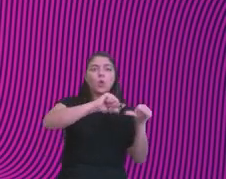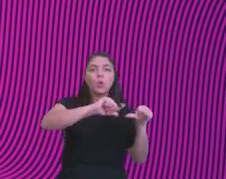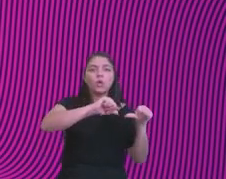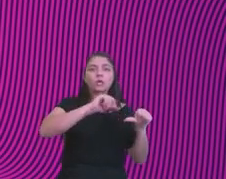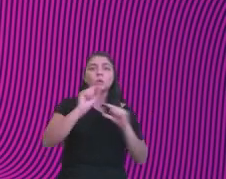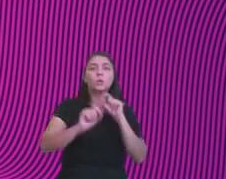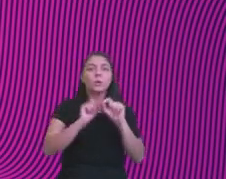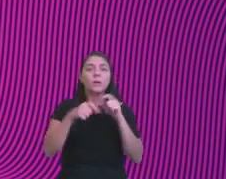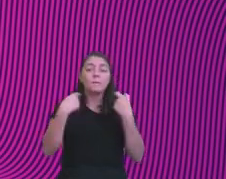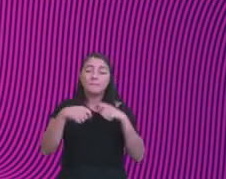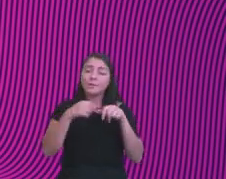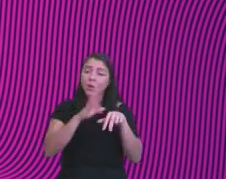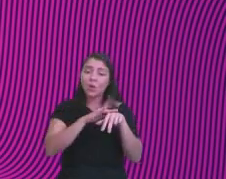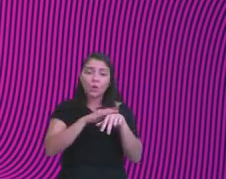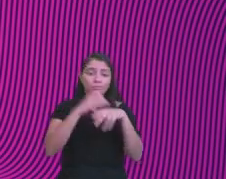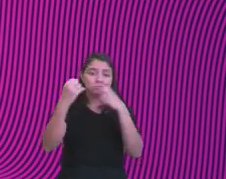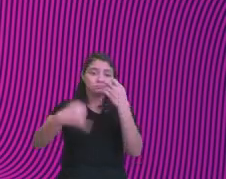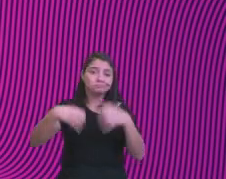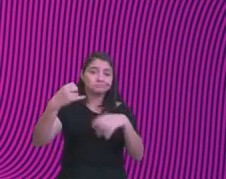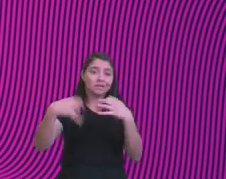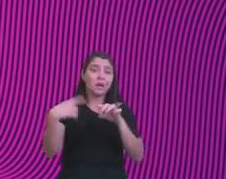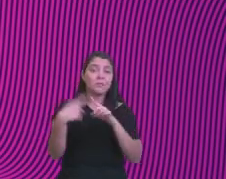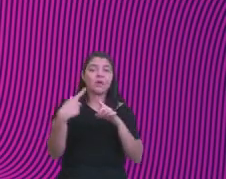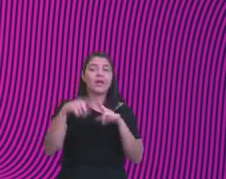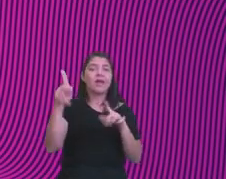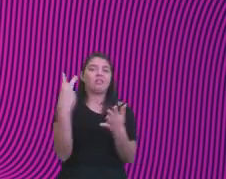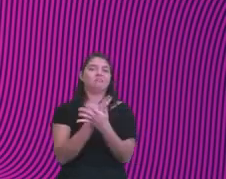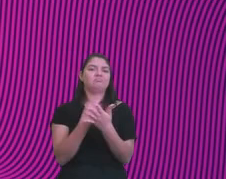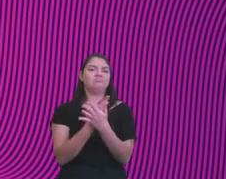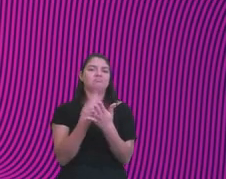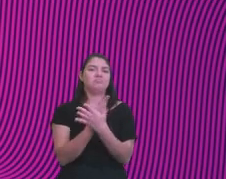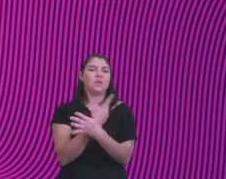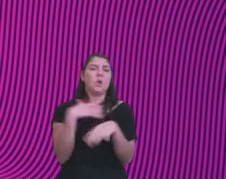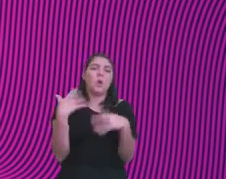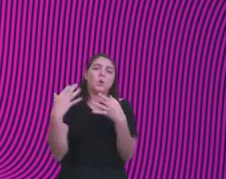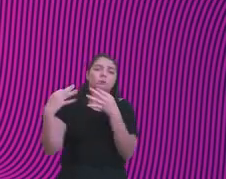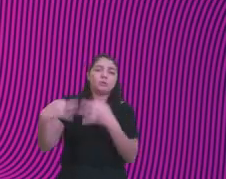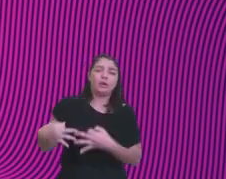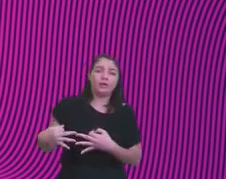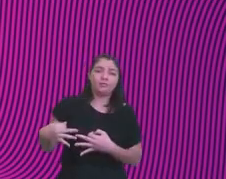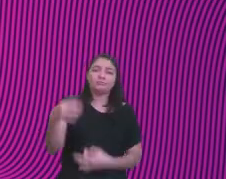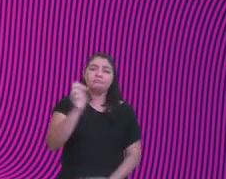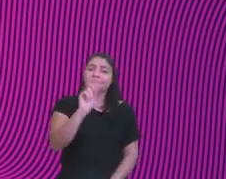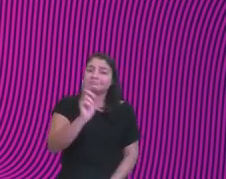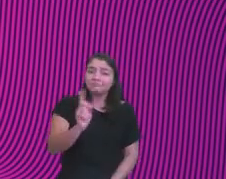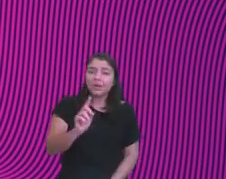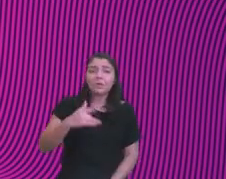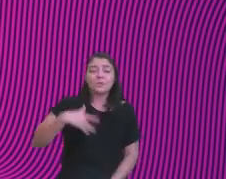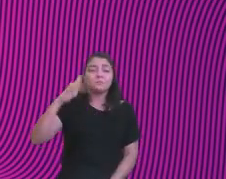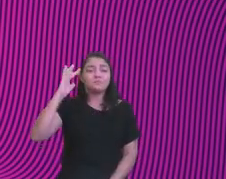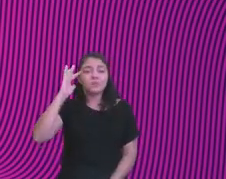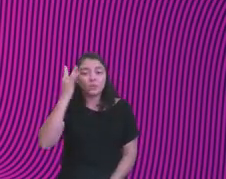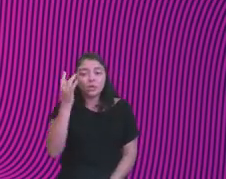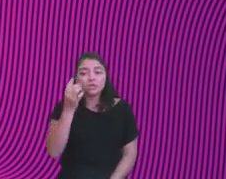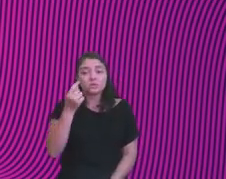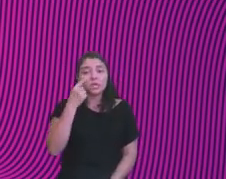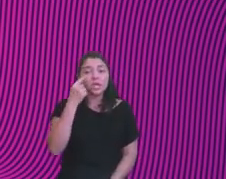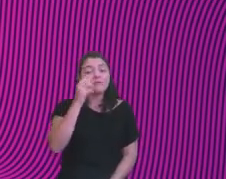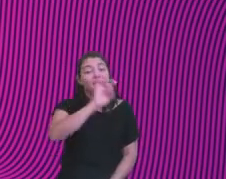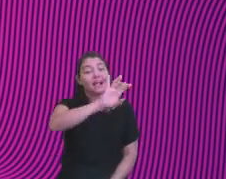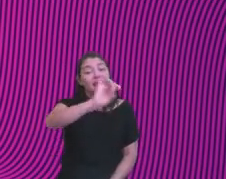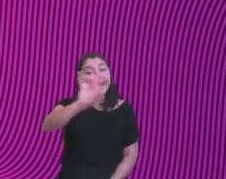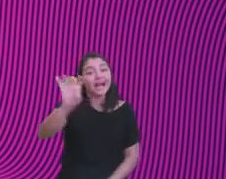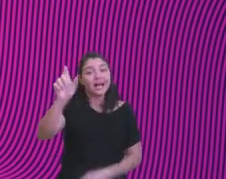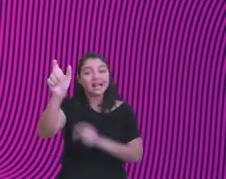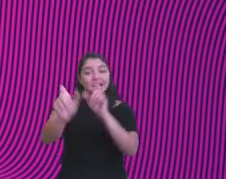nenhuma delas é 100% errada, ou 100% correta. É realmente uma questão de individualizar o tratamento